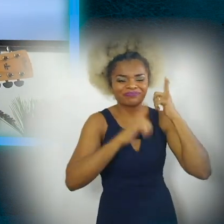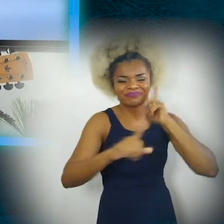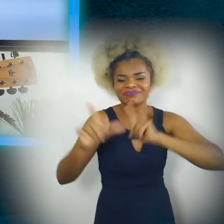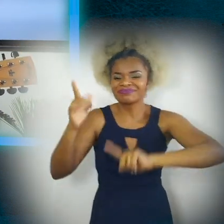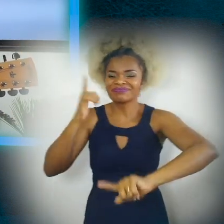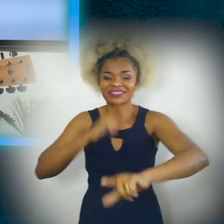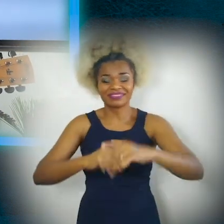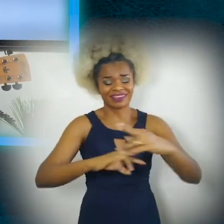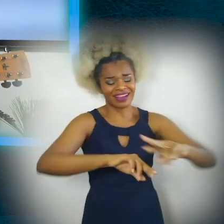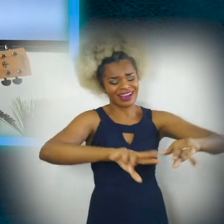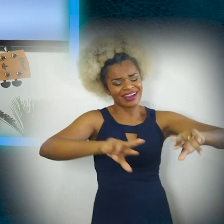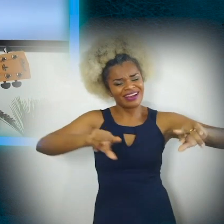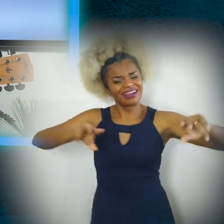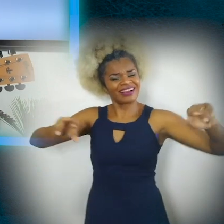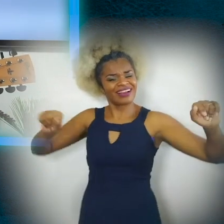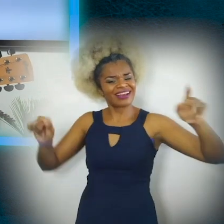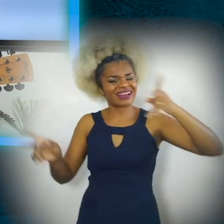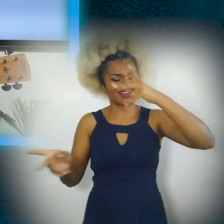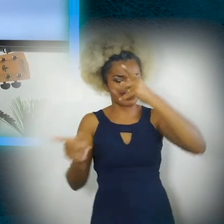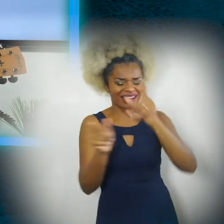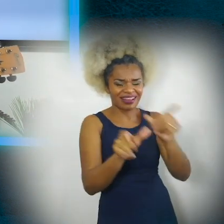afetos cativa.